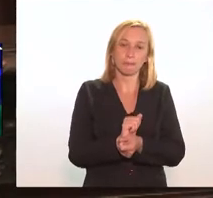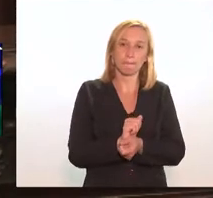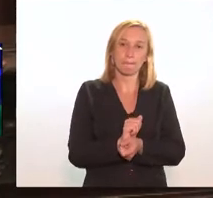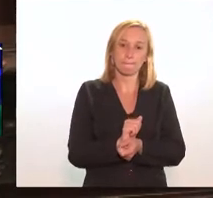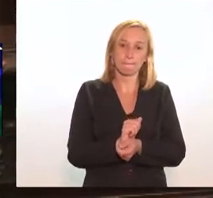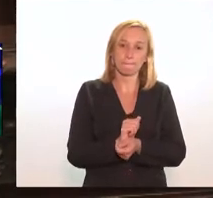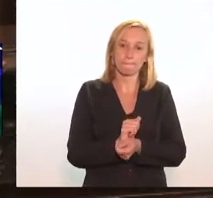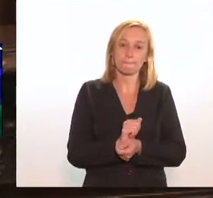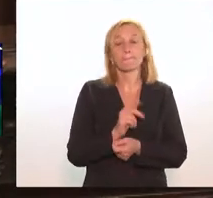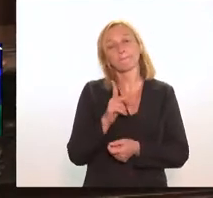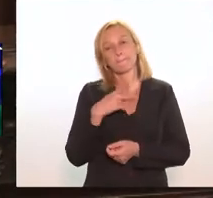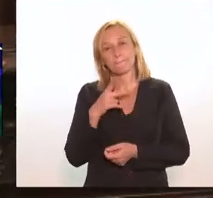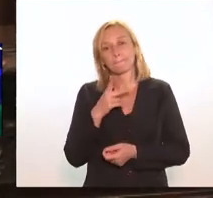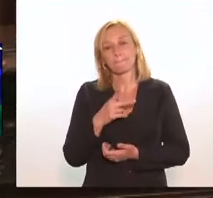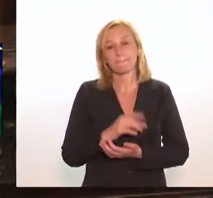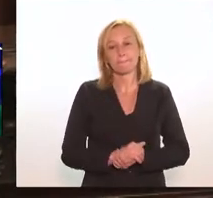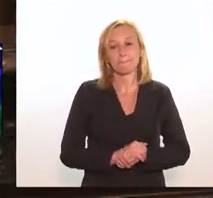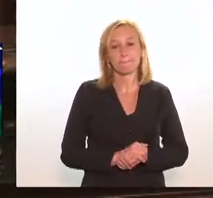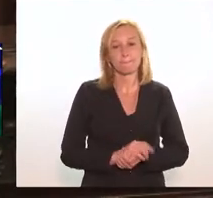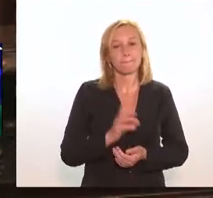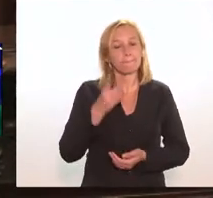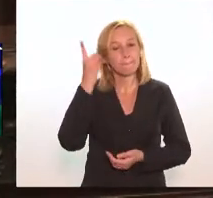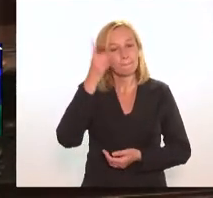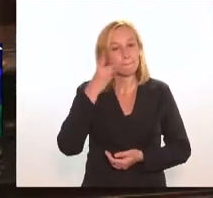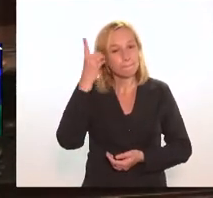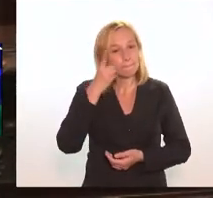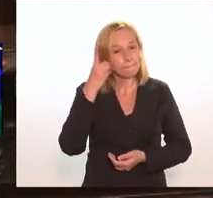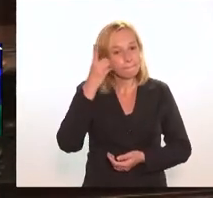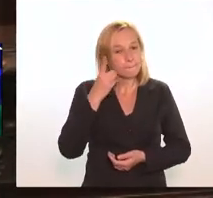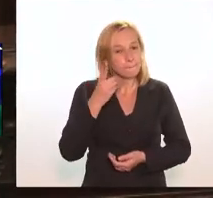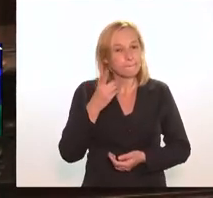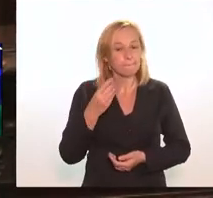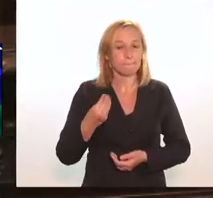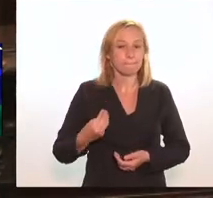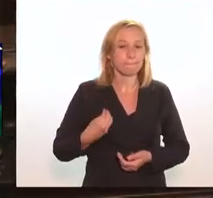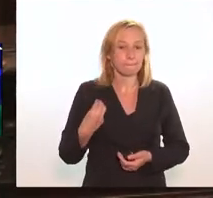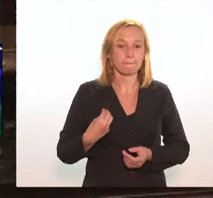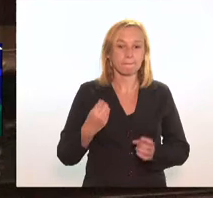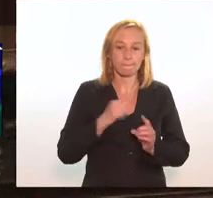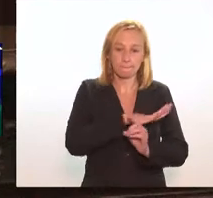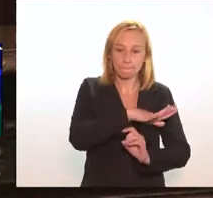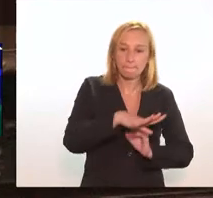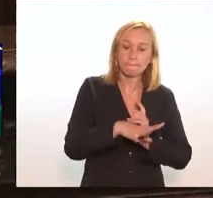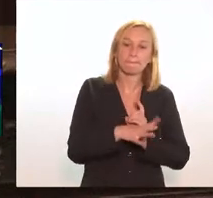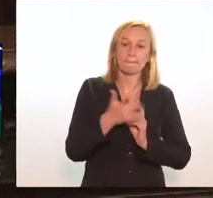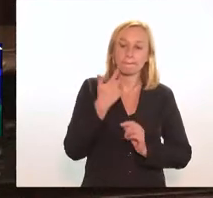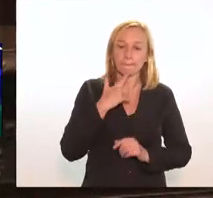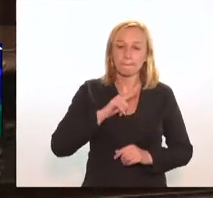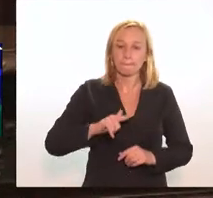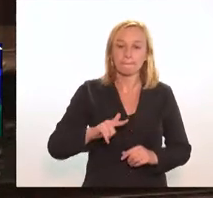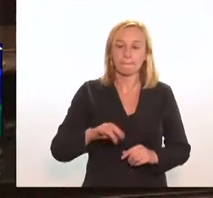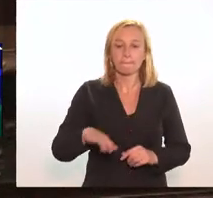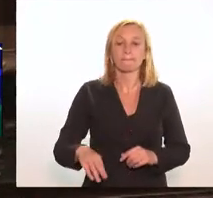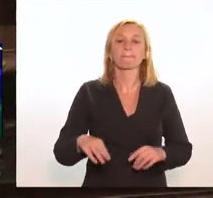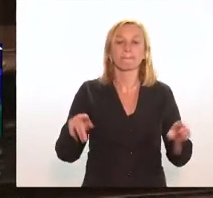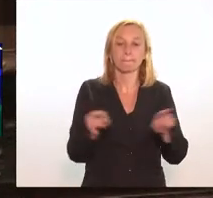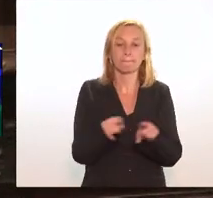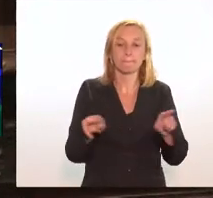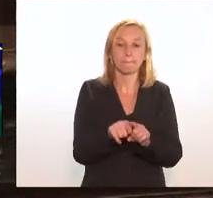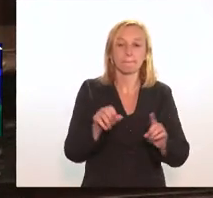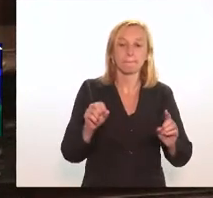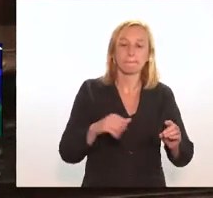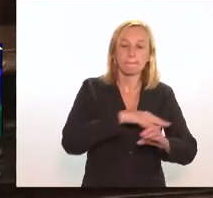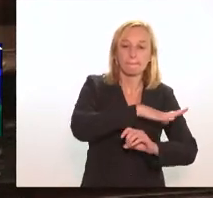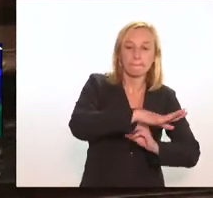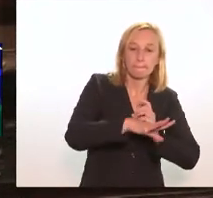sejam suprimidas, eu vou dizer para as deputadas e deputados, da convivência social, porque a linguagem também é um fator de